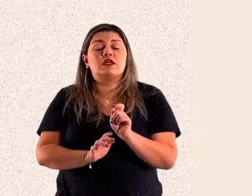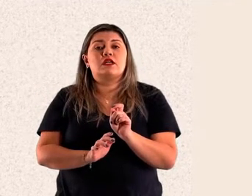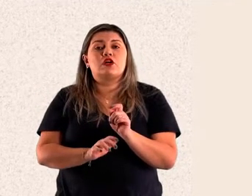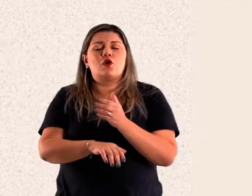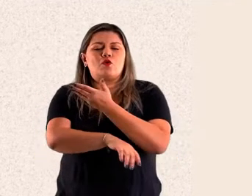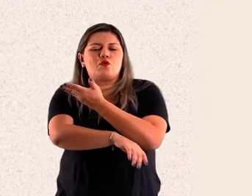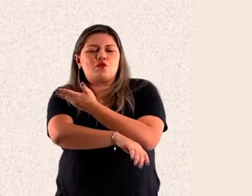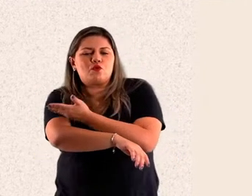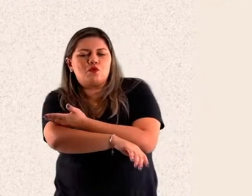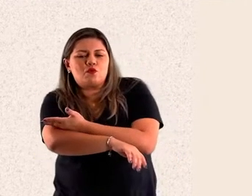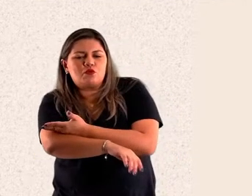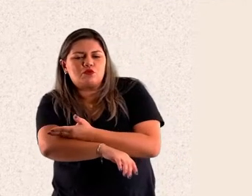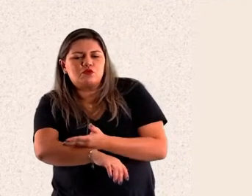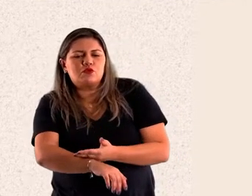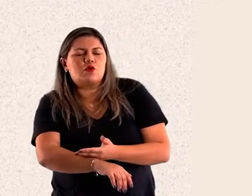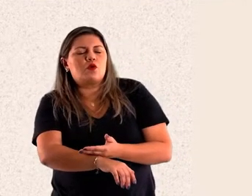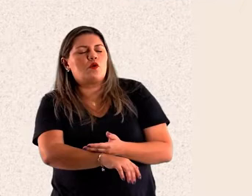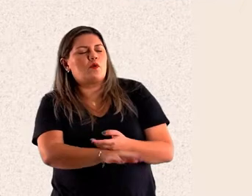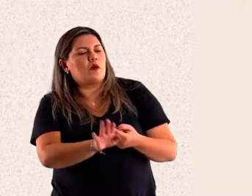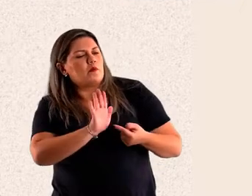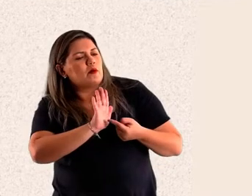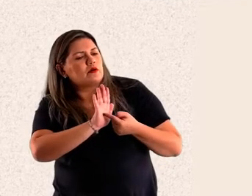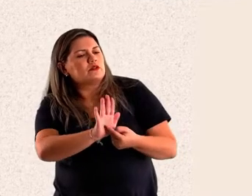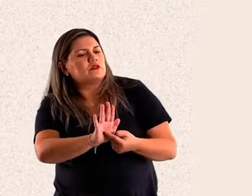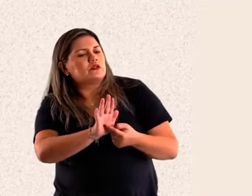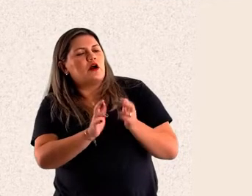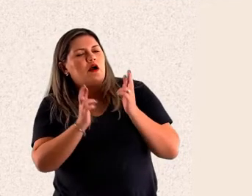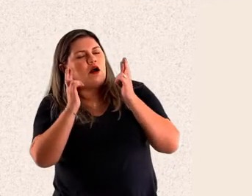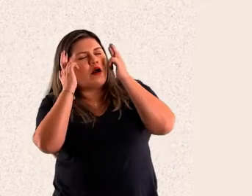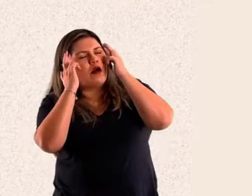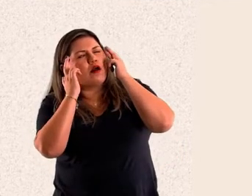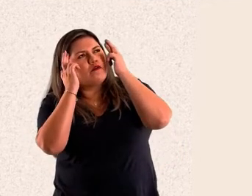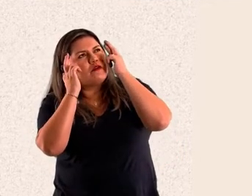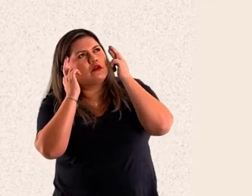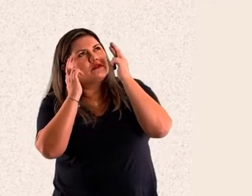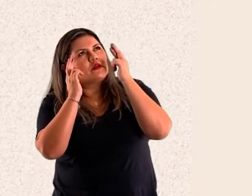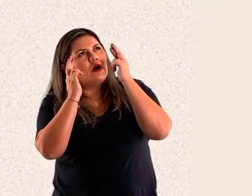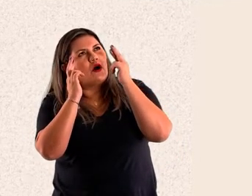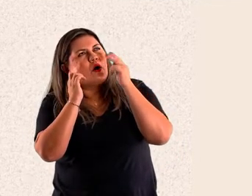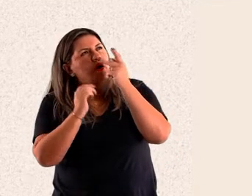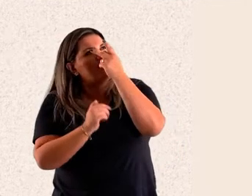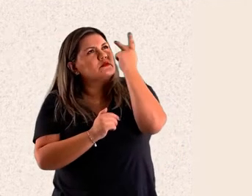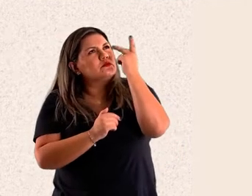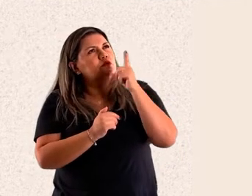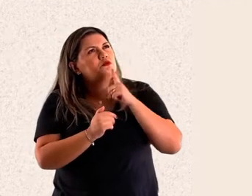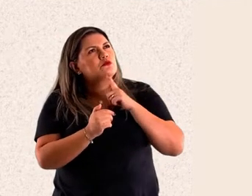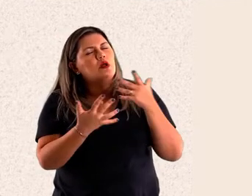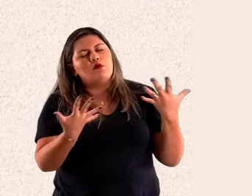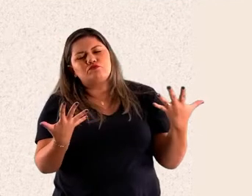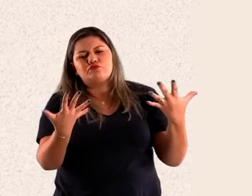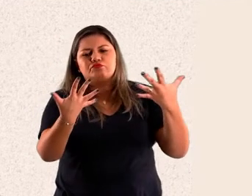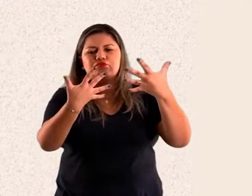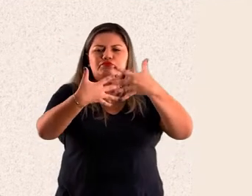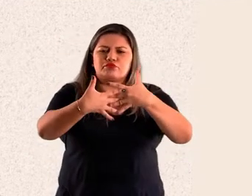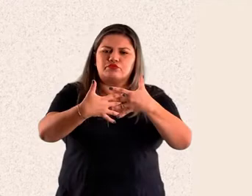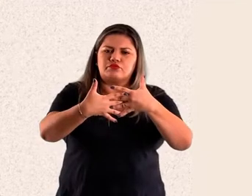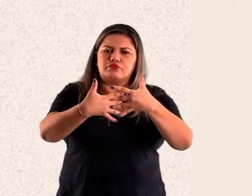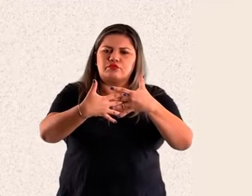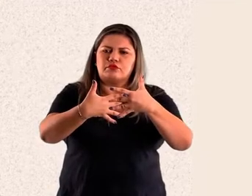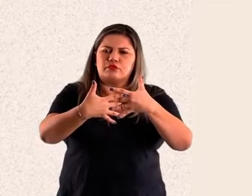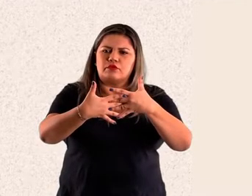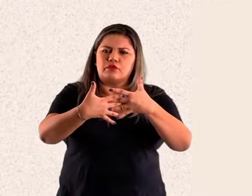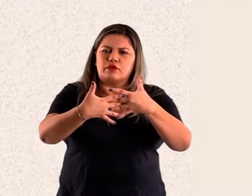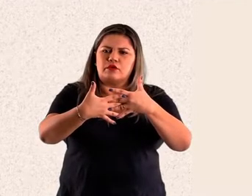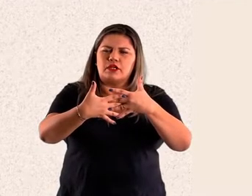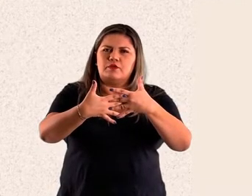costuma a propor a reflexão de que as pessoas Imaginem numa teia que as ligue ao inimigo